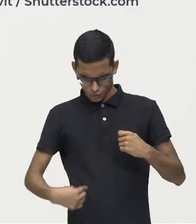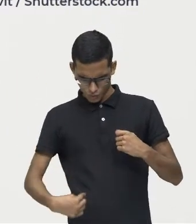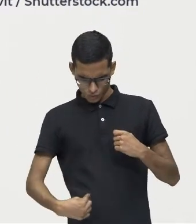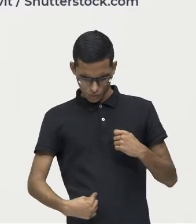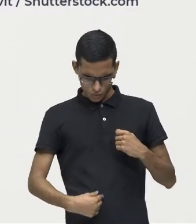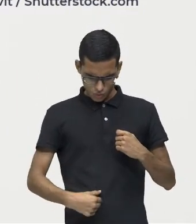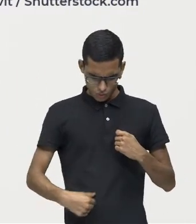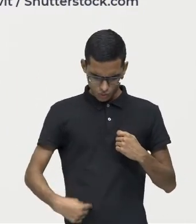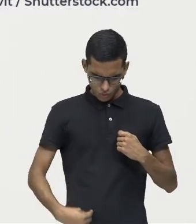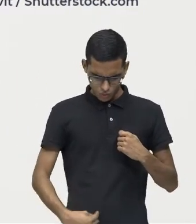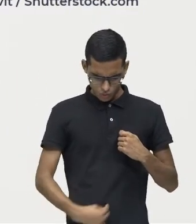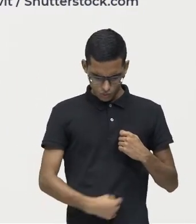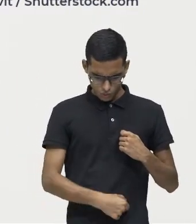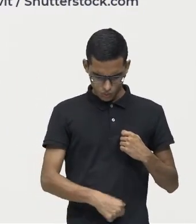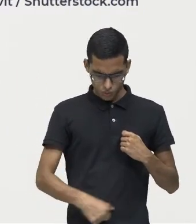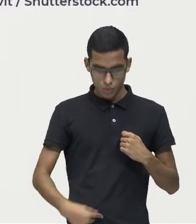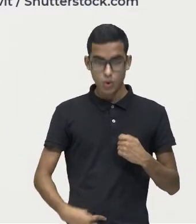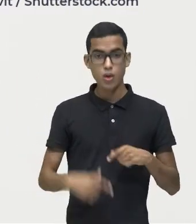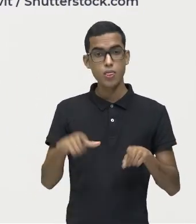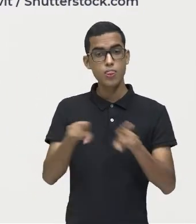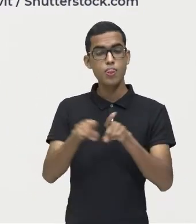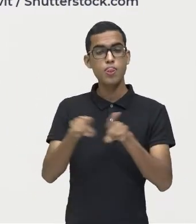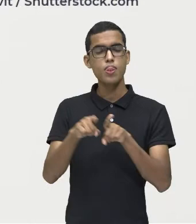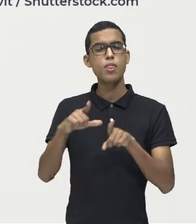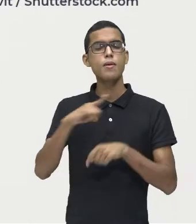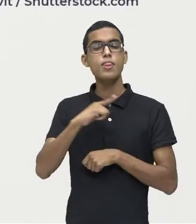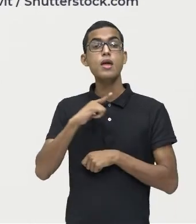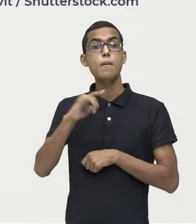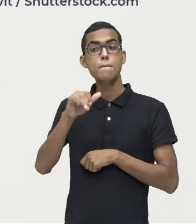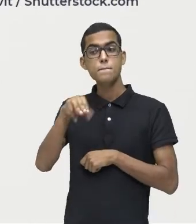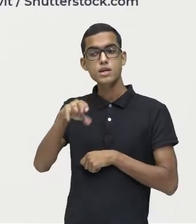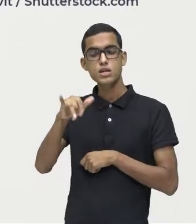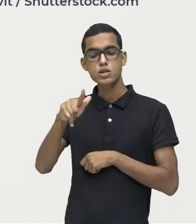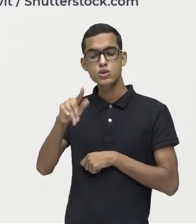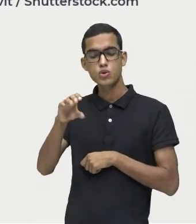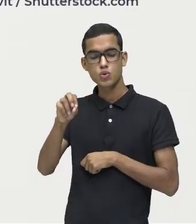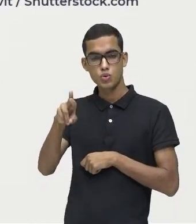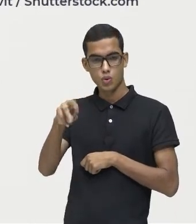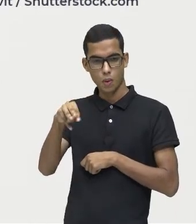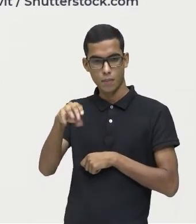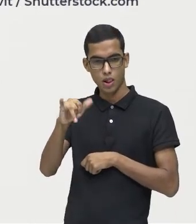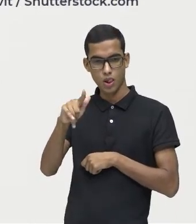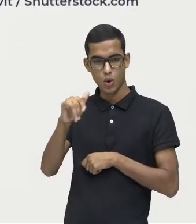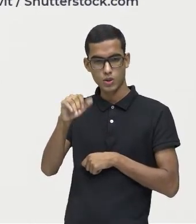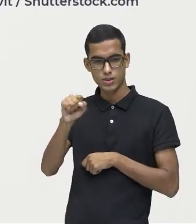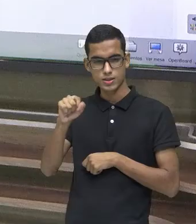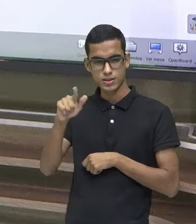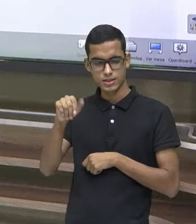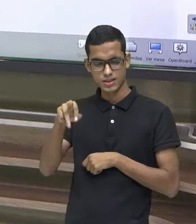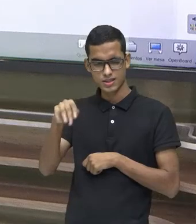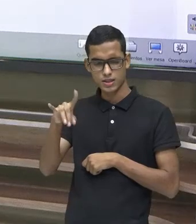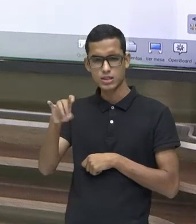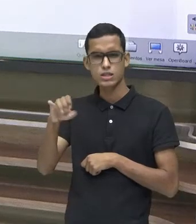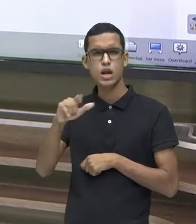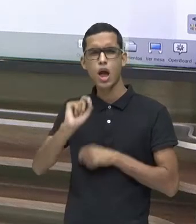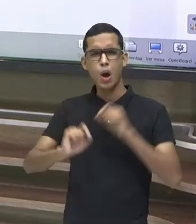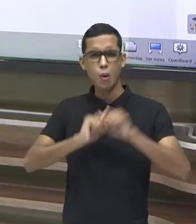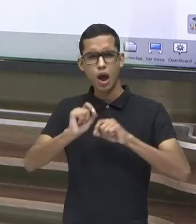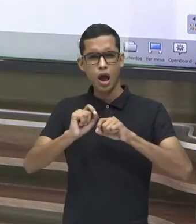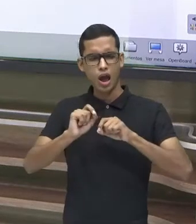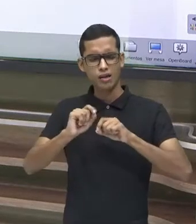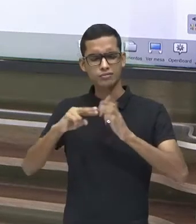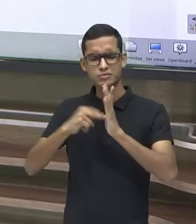existem microvilosidades. Né? Então, o que são microvilosidades? São estruturas bem pequenininhas que